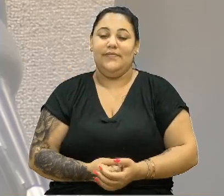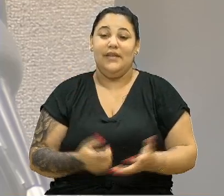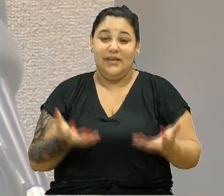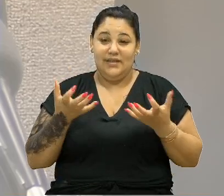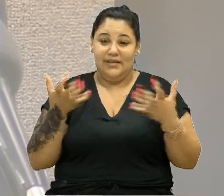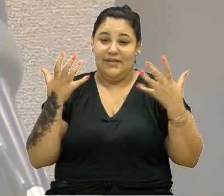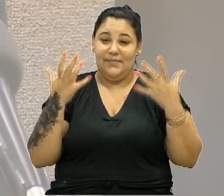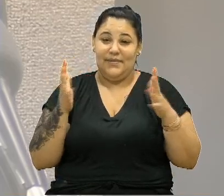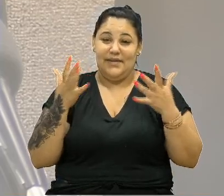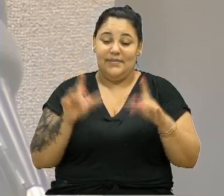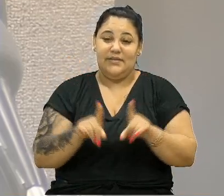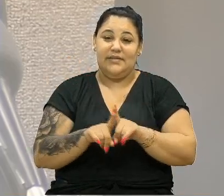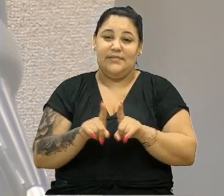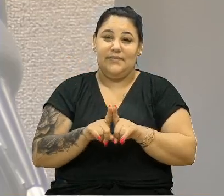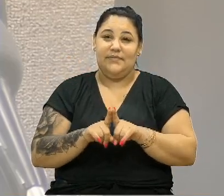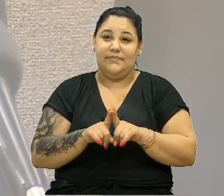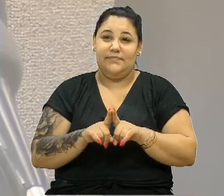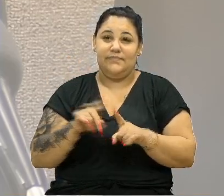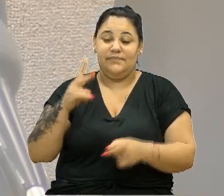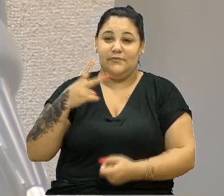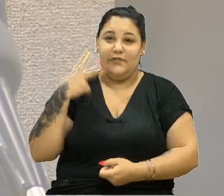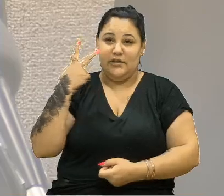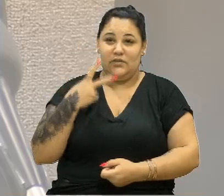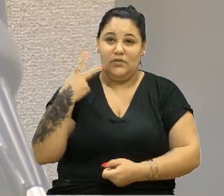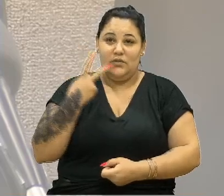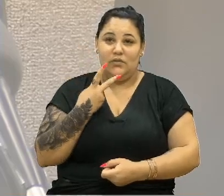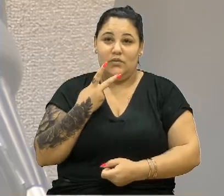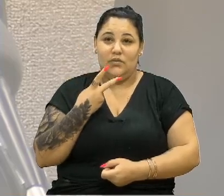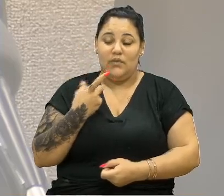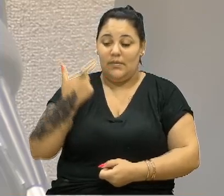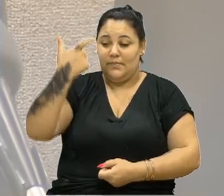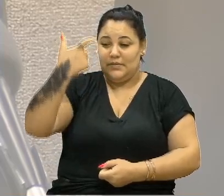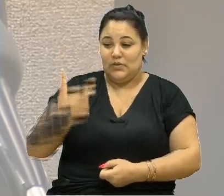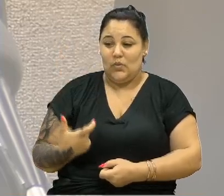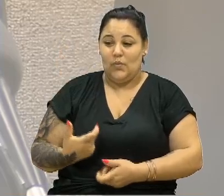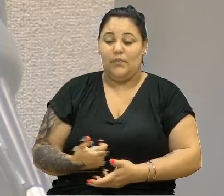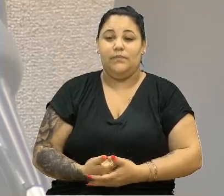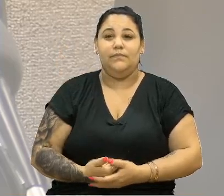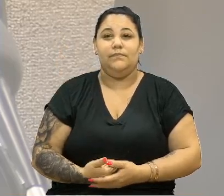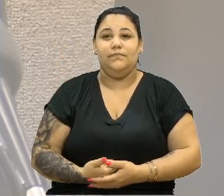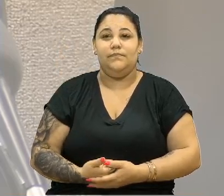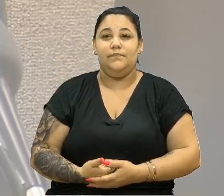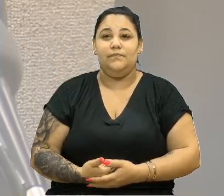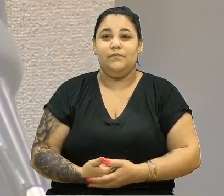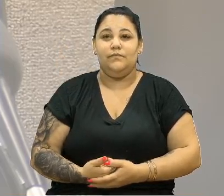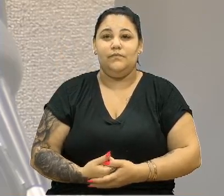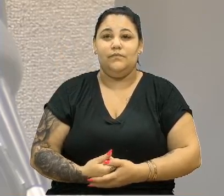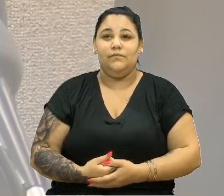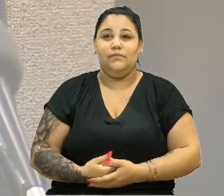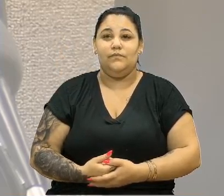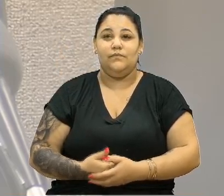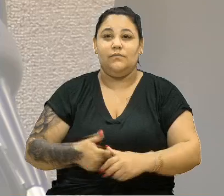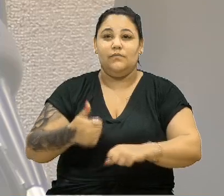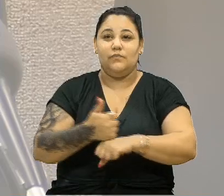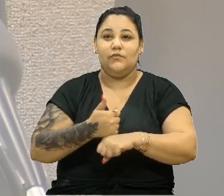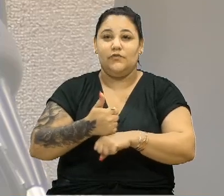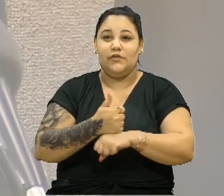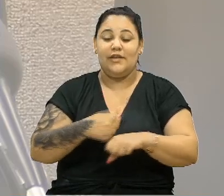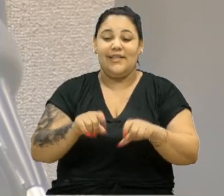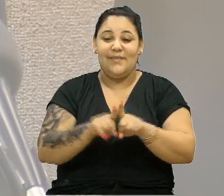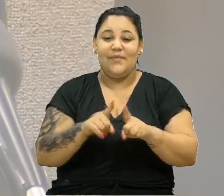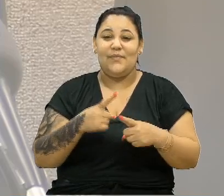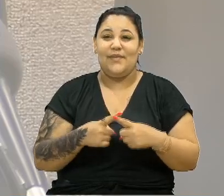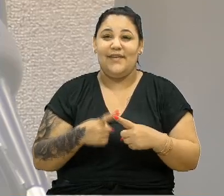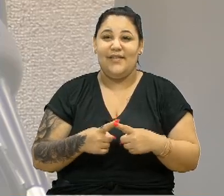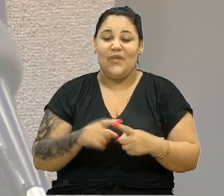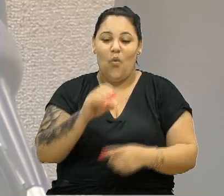parabenizar pelo vereador, pela pessoa, pelo profissional e também por ser um ótimo